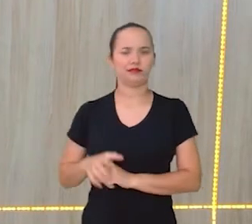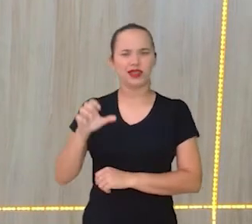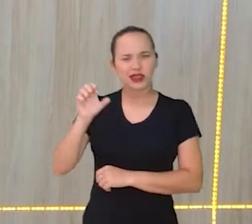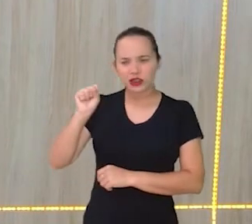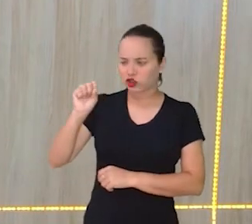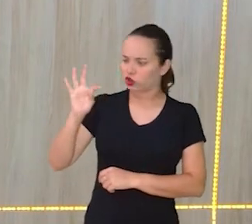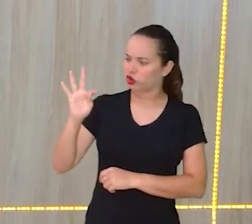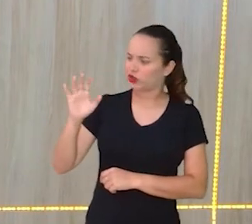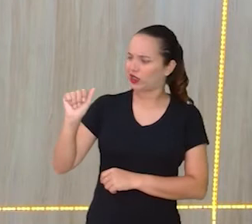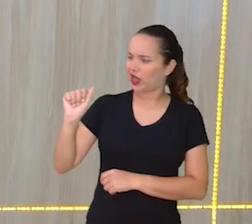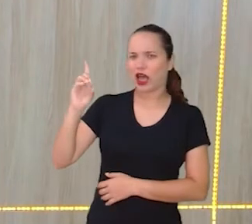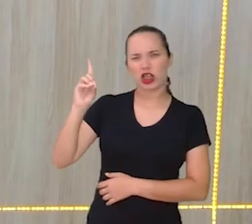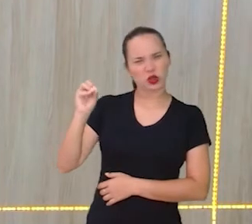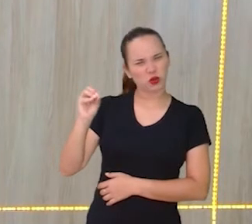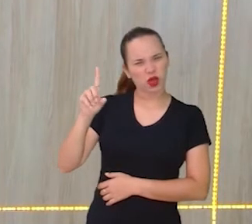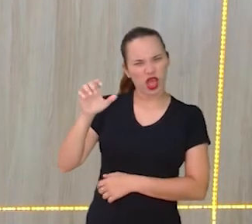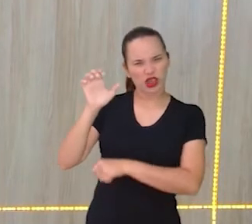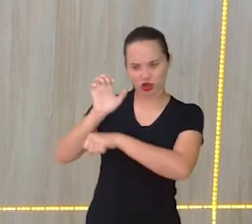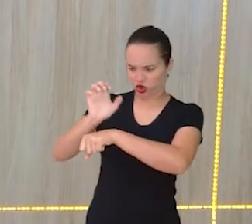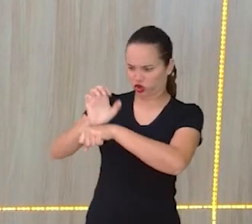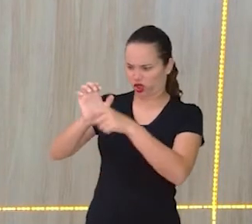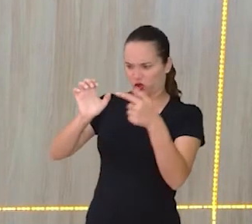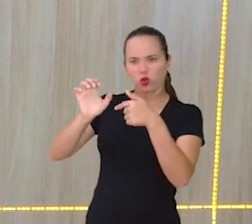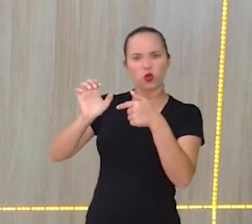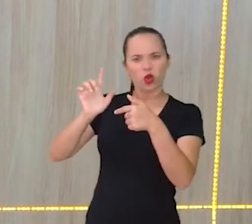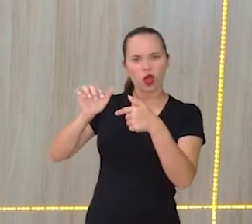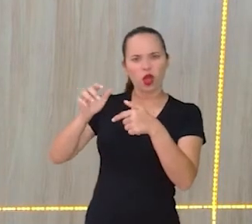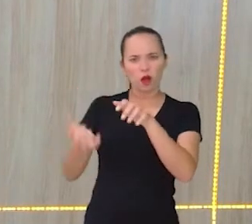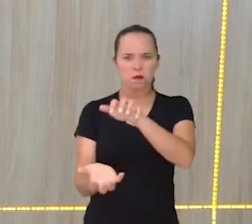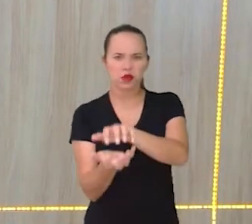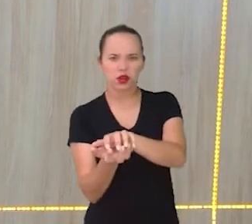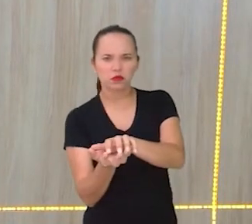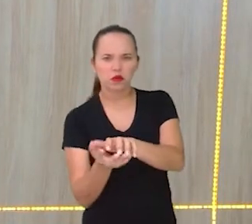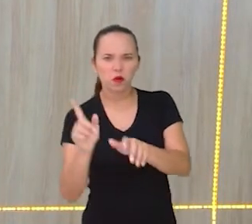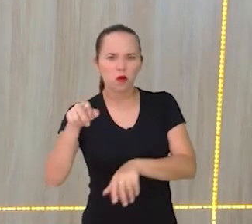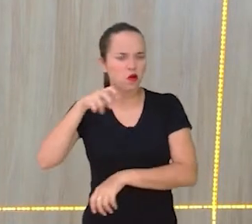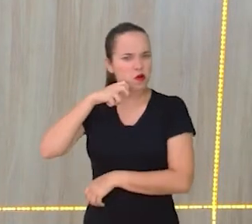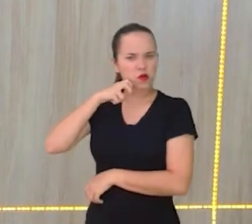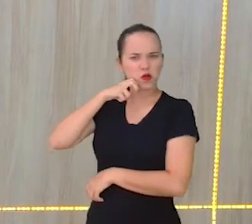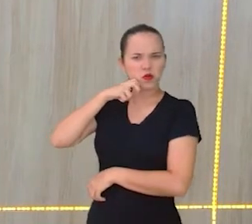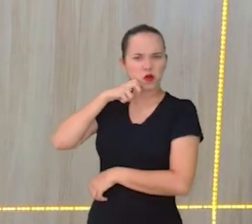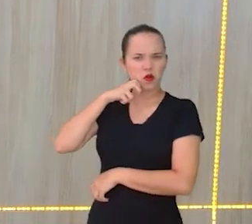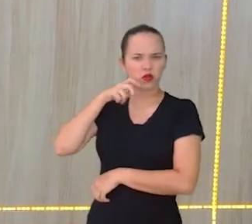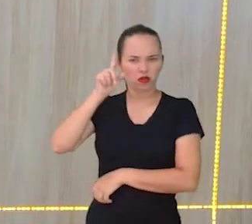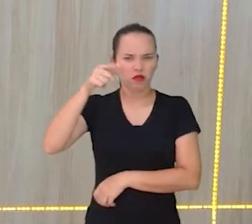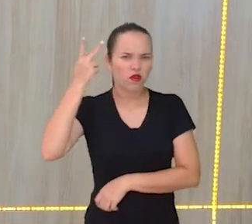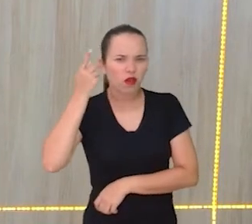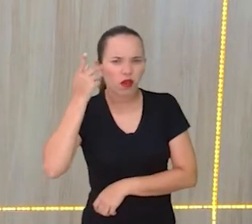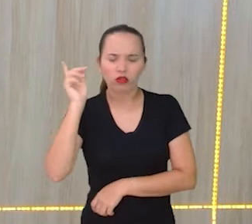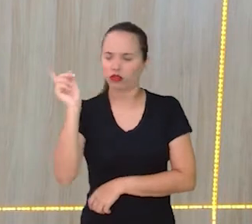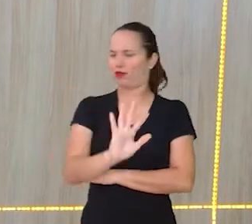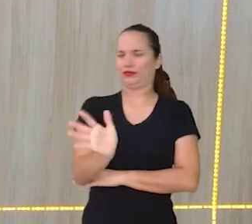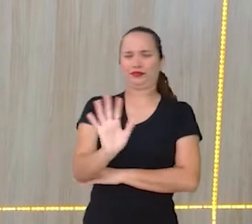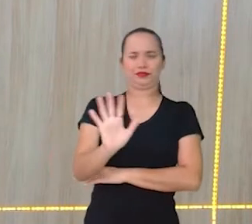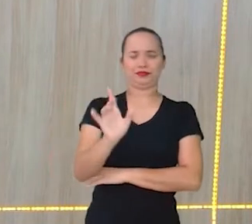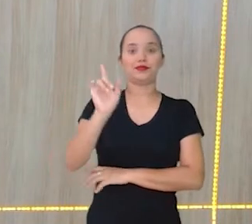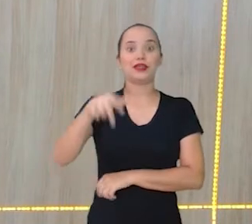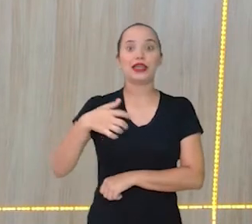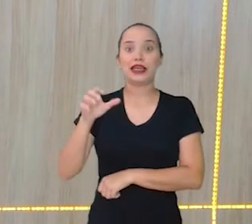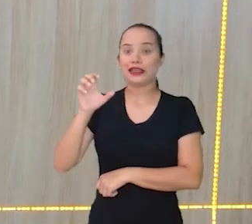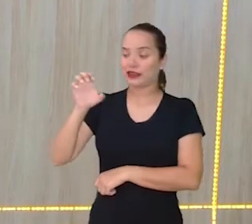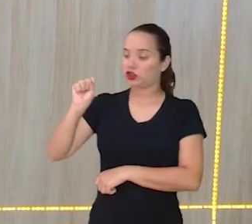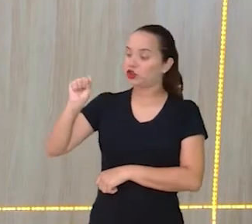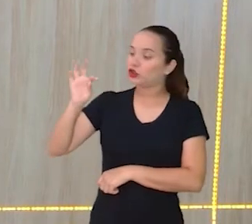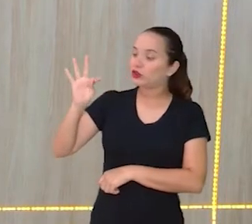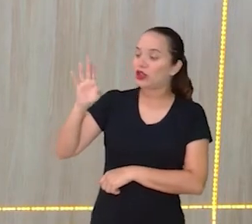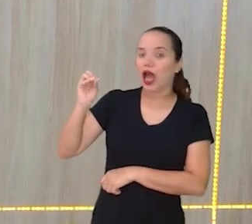que é o estado de Pernambuco, da Paraíba, do Rio Grande do Norte, do Ceará? Nananina, não. Estado tem a